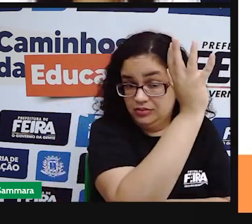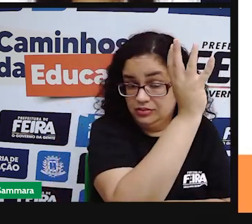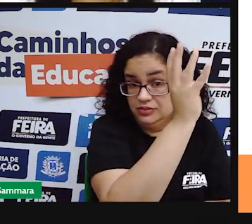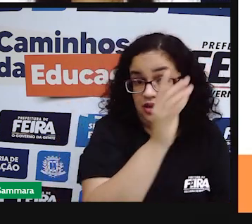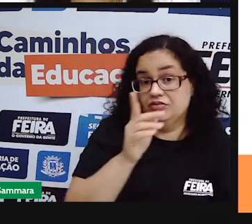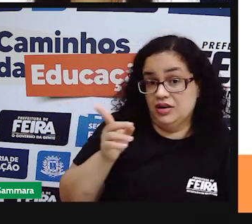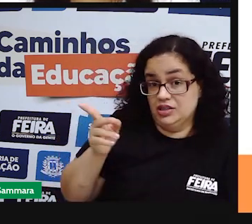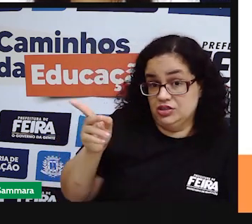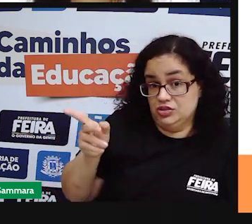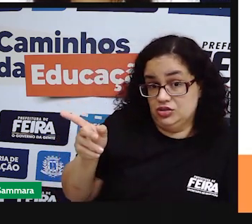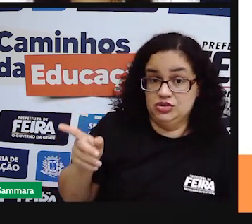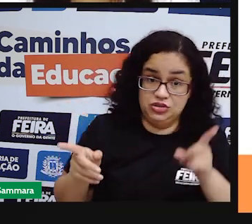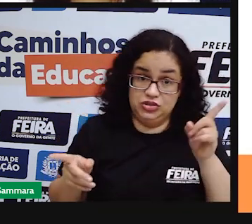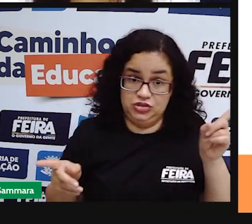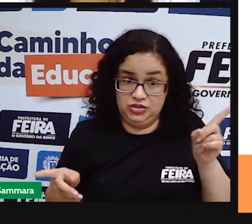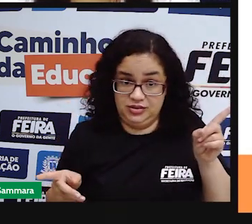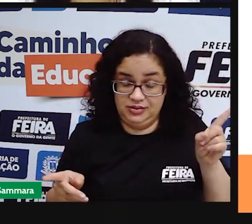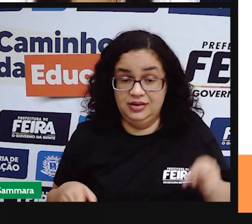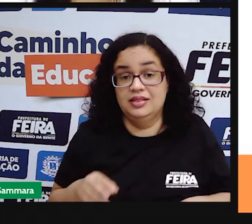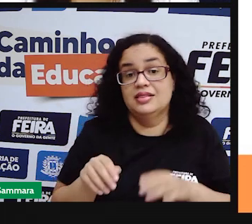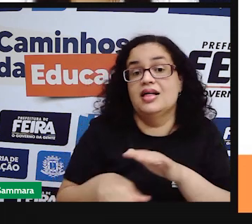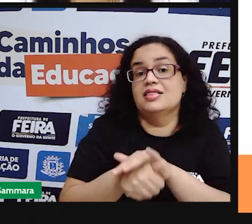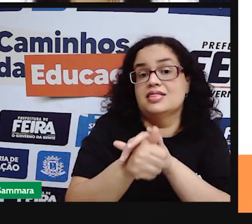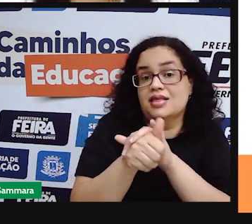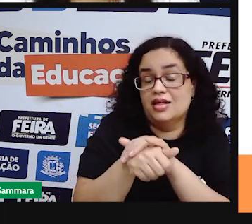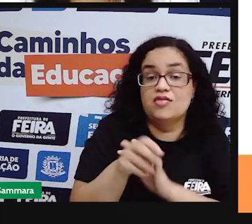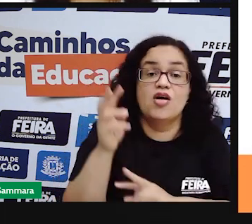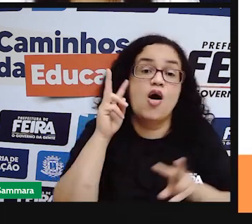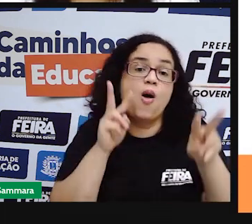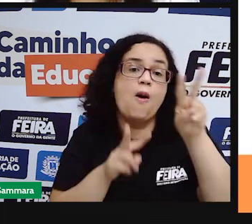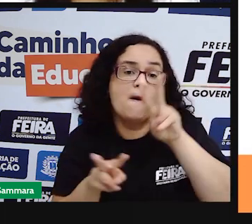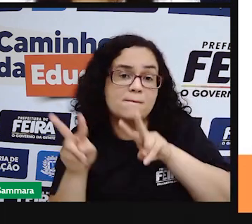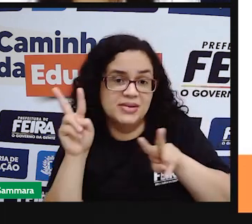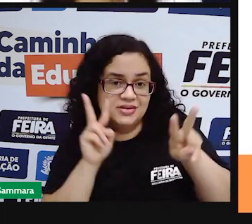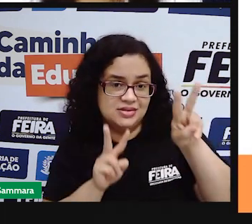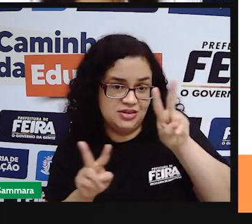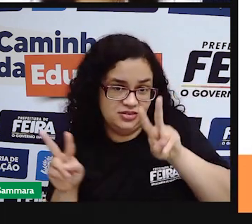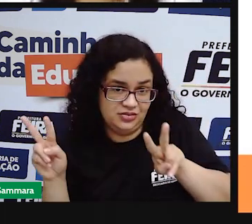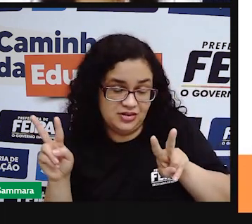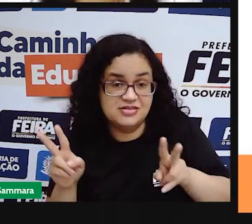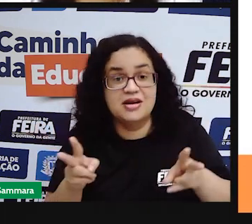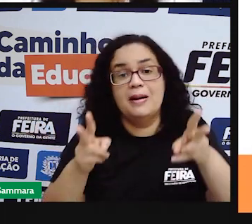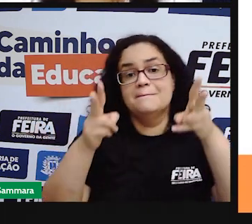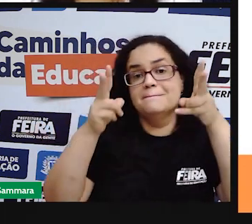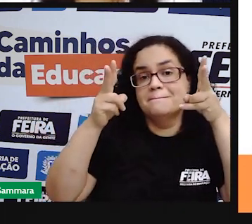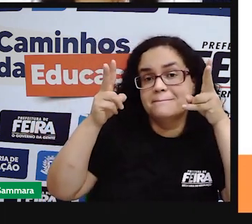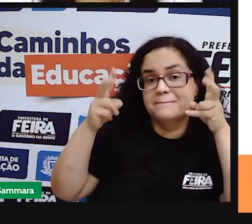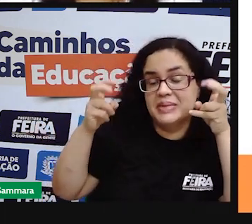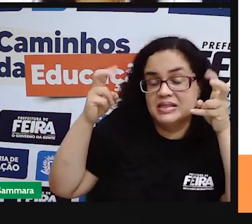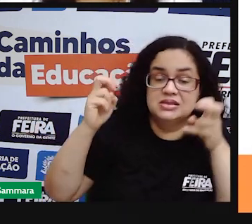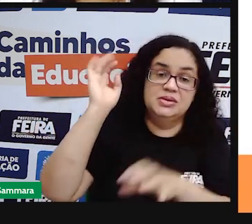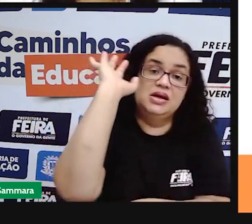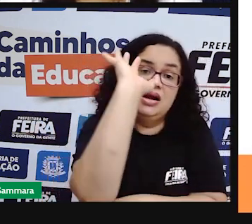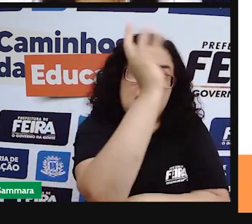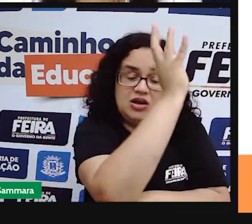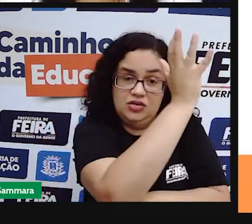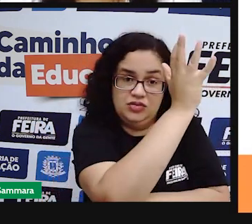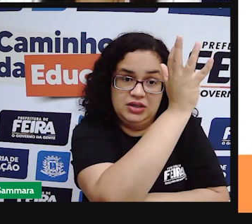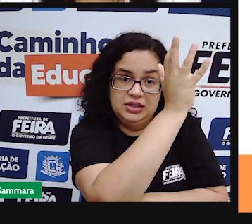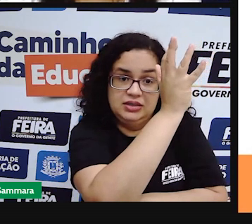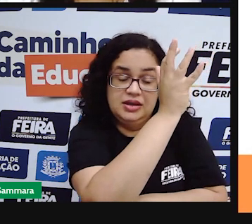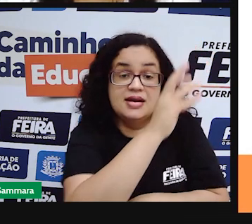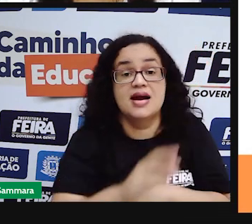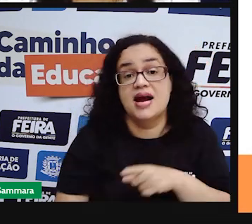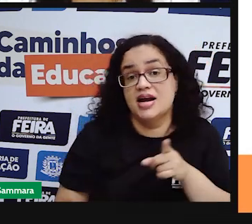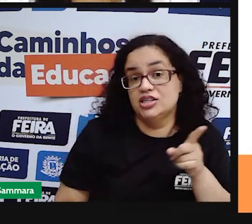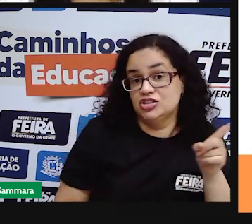direita da tartaruga. Então, a gente vai observar a tartaruga e vai perceber que a árvore, ó, ela deve